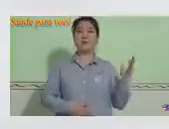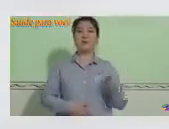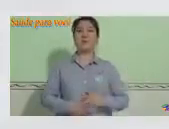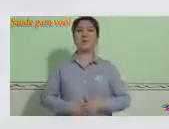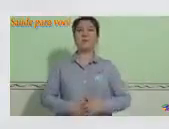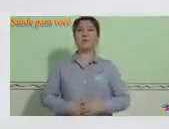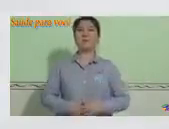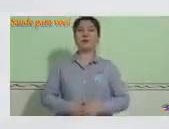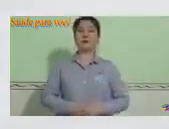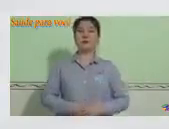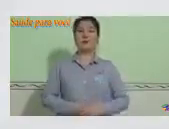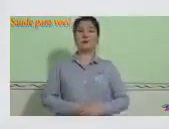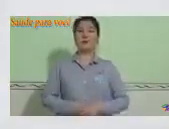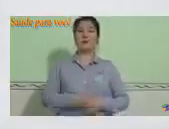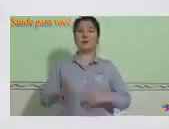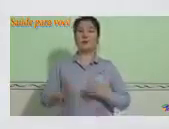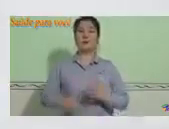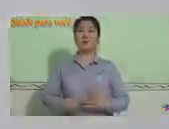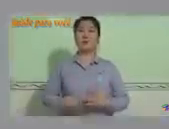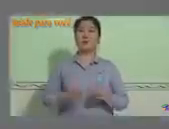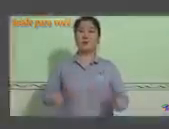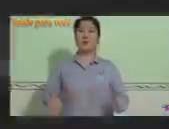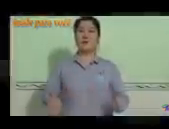ADFCINTLINGSTATUODSTAGORDURASTA acento agudo